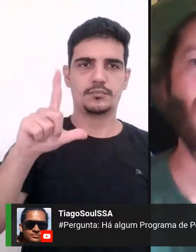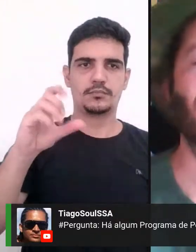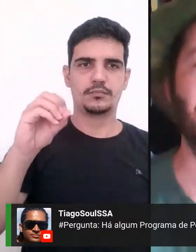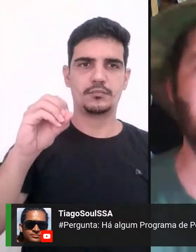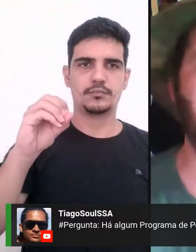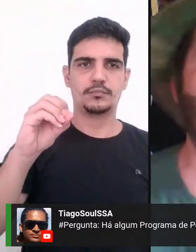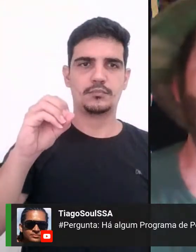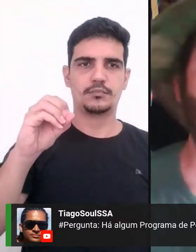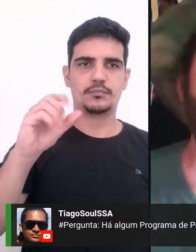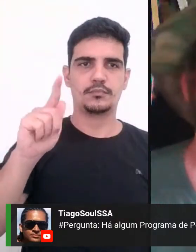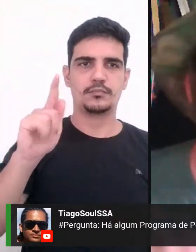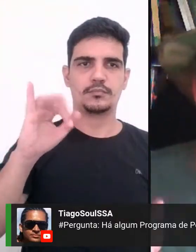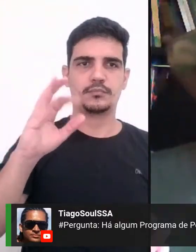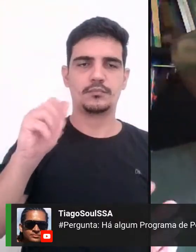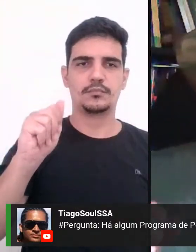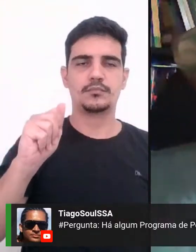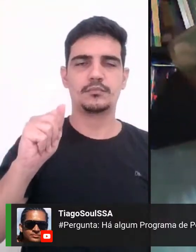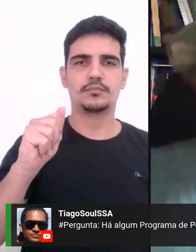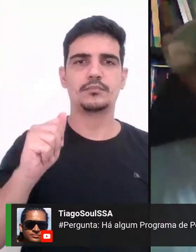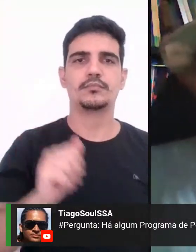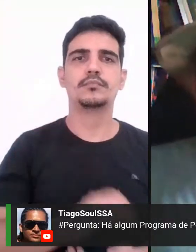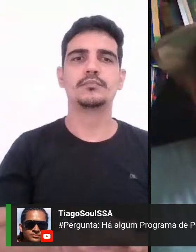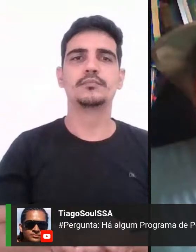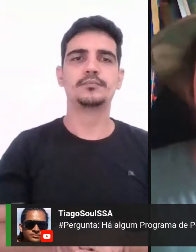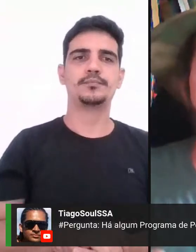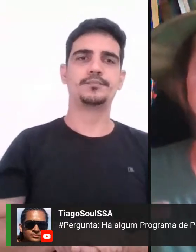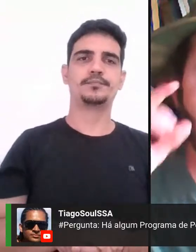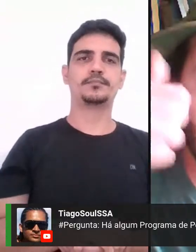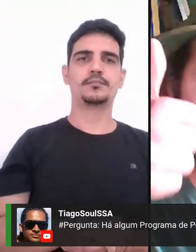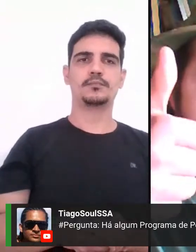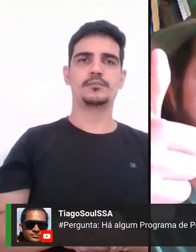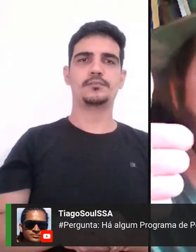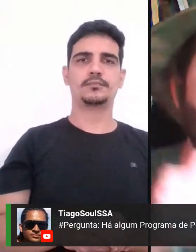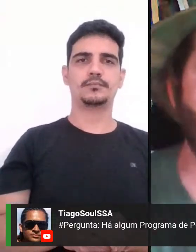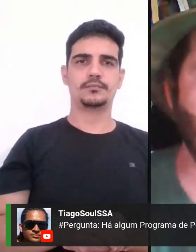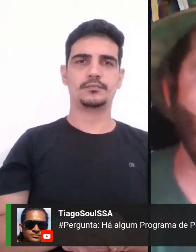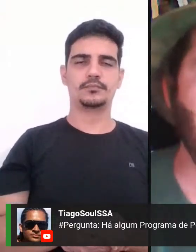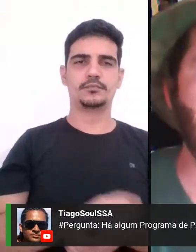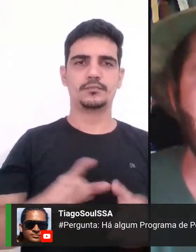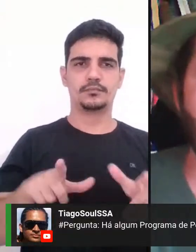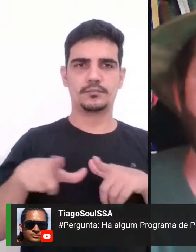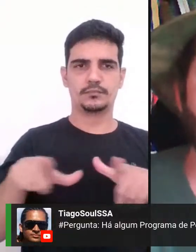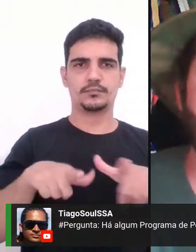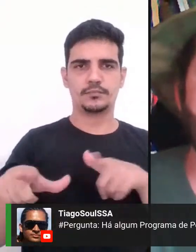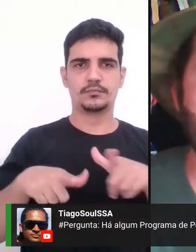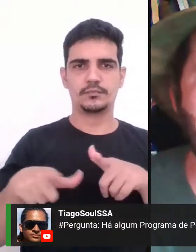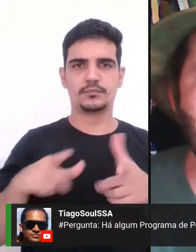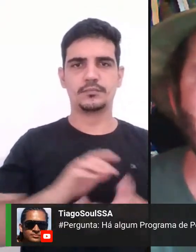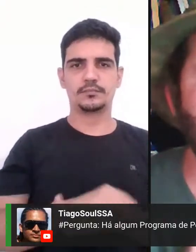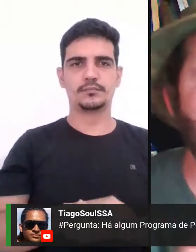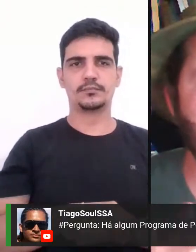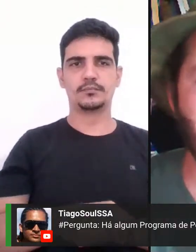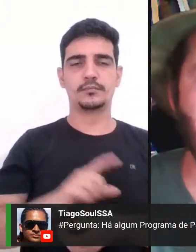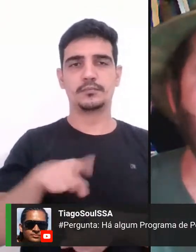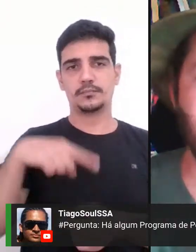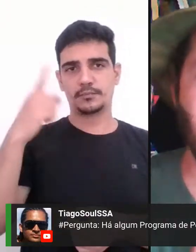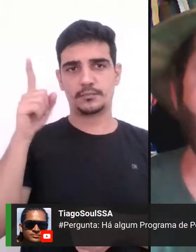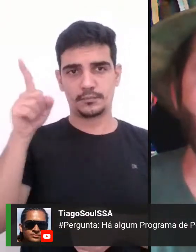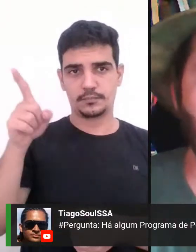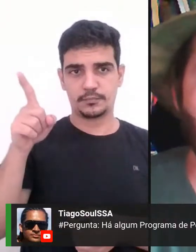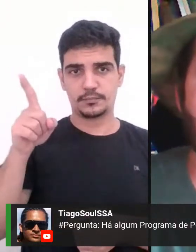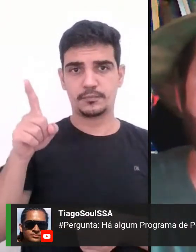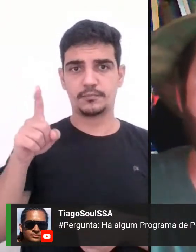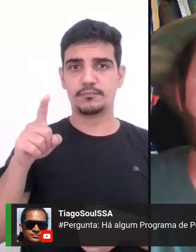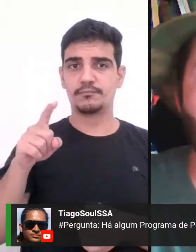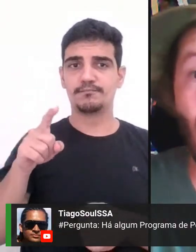em parceria com o INPE, com o IMPA, desculpa. E lá eles trabalham muito com herpeto. Mas específico mesmo, tipo